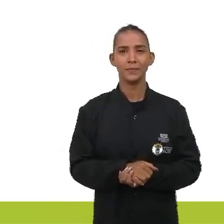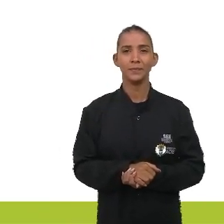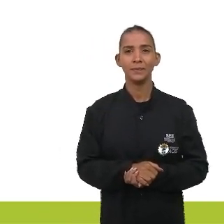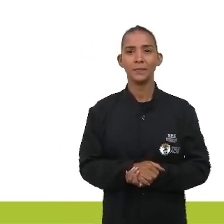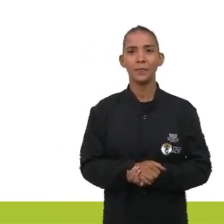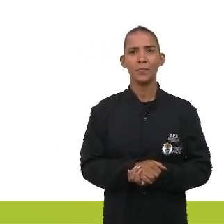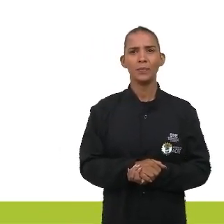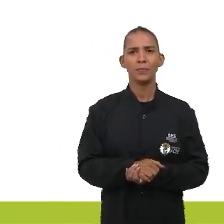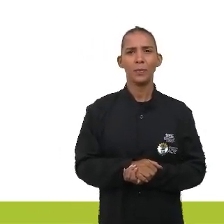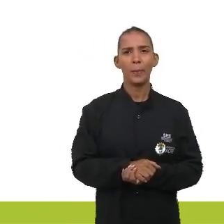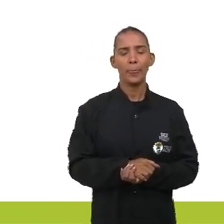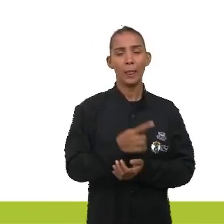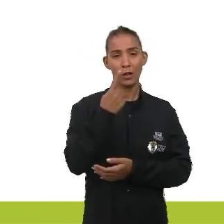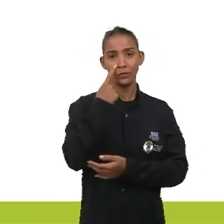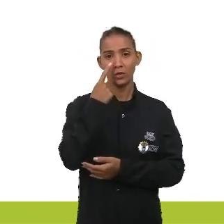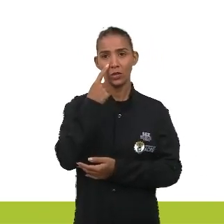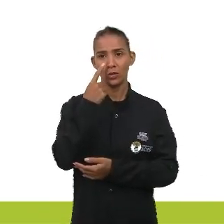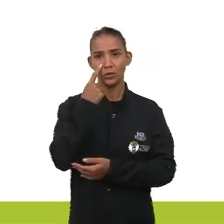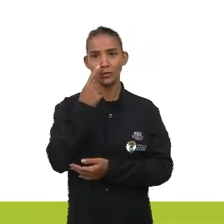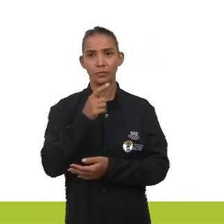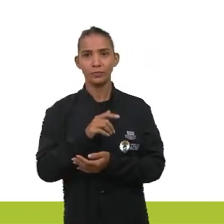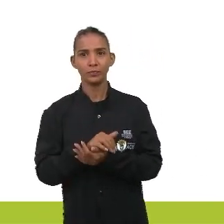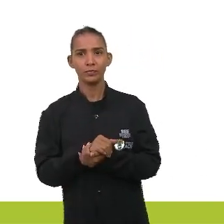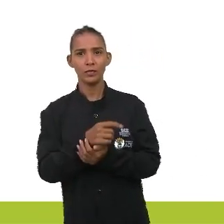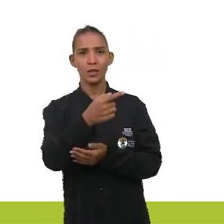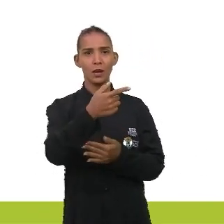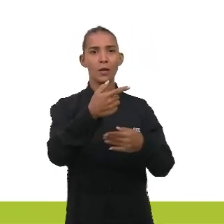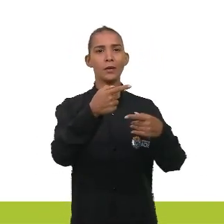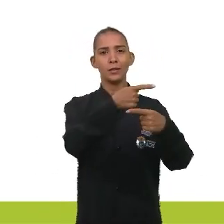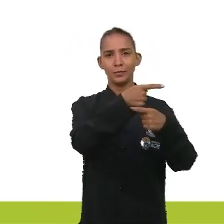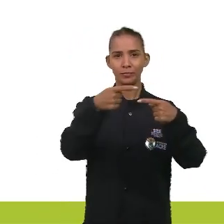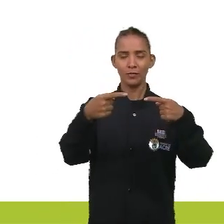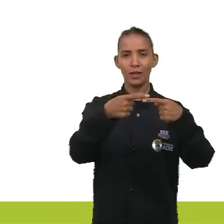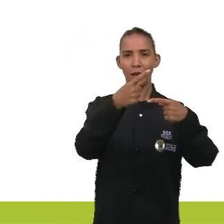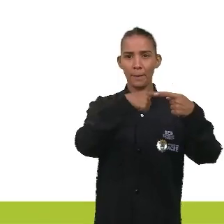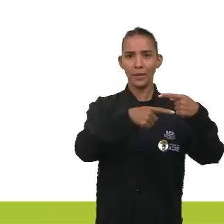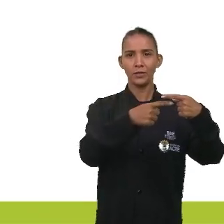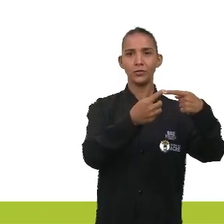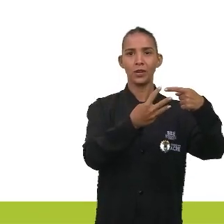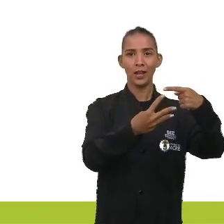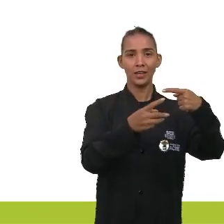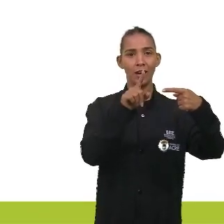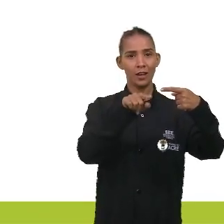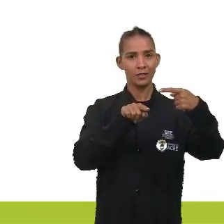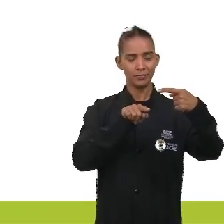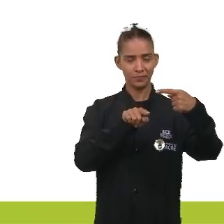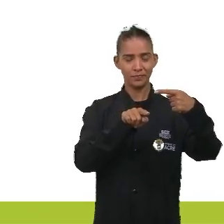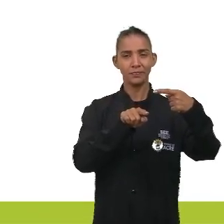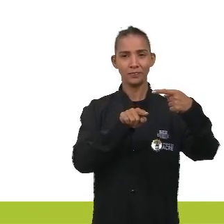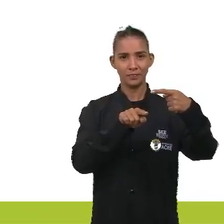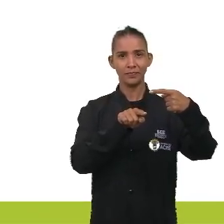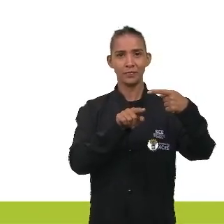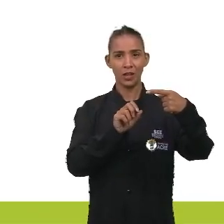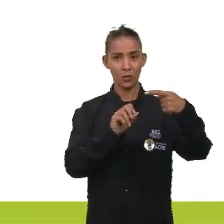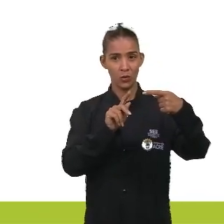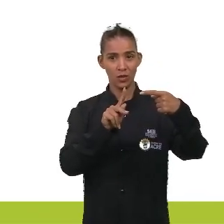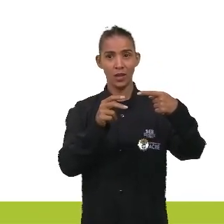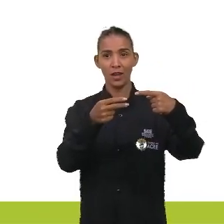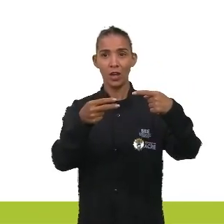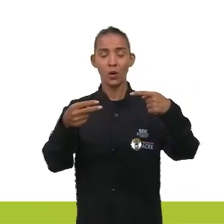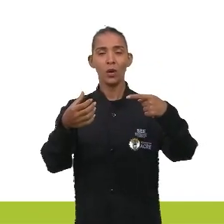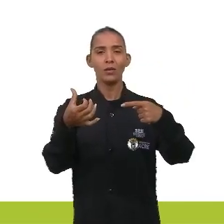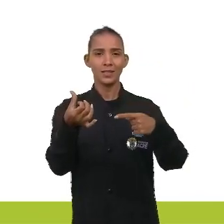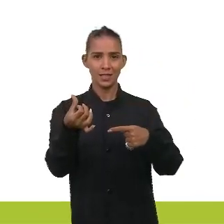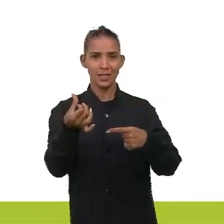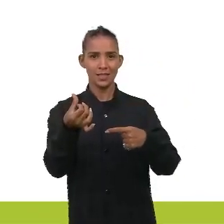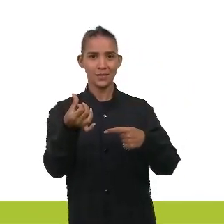Agora, veja que isso aqui é igual a 3 fatorial, ou seja, 3 fatorial é